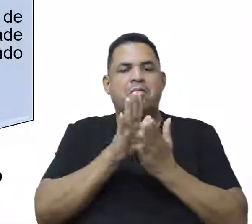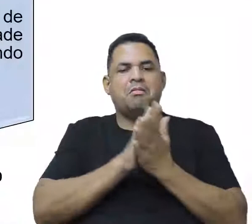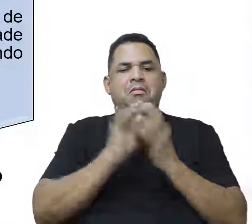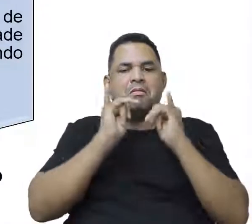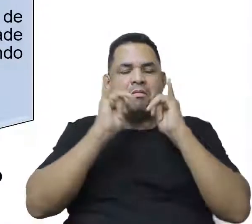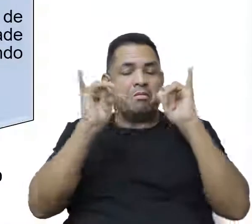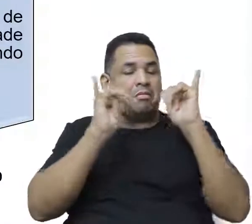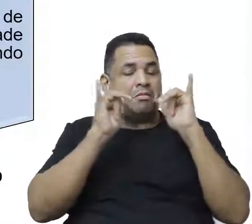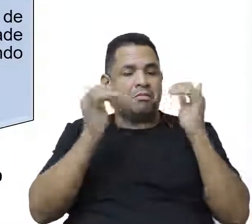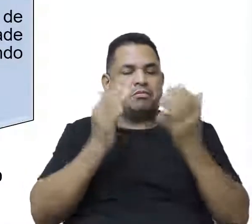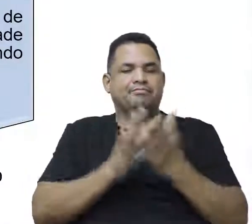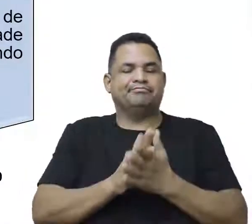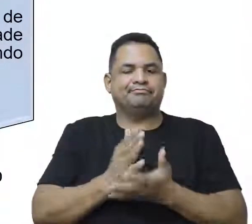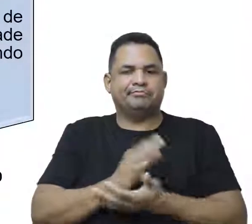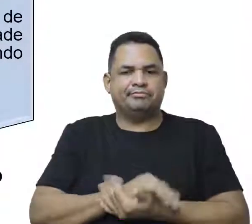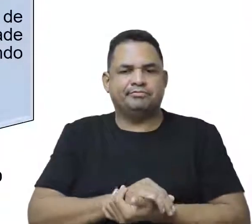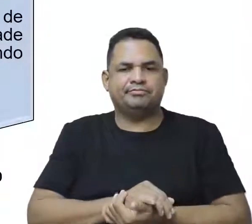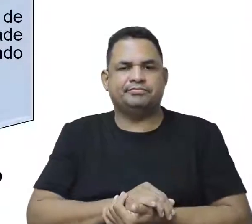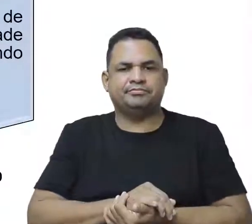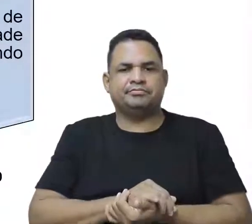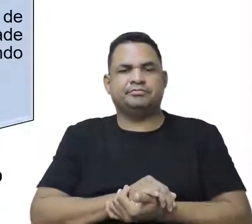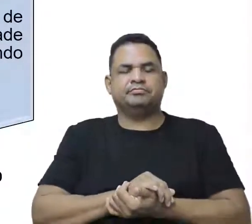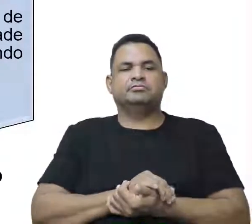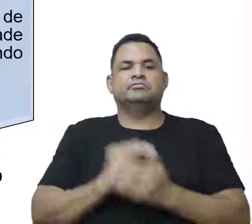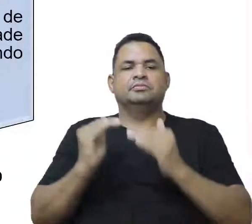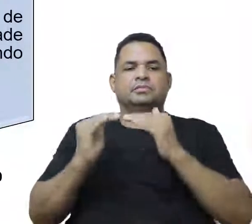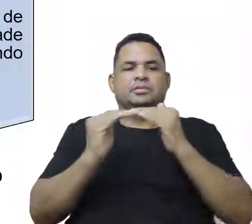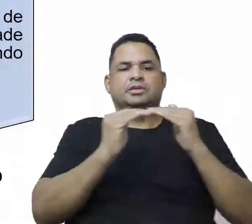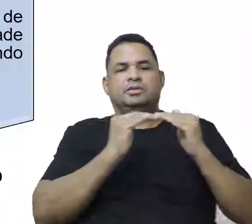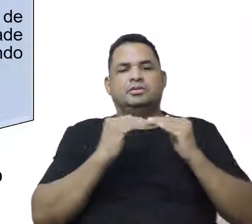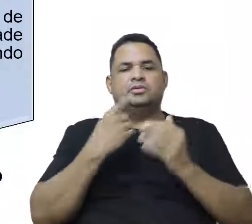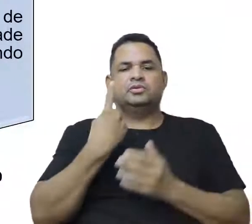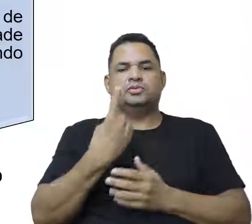na mídia. Essas são as questões padrão 1.